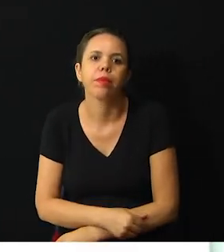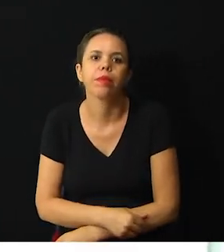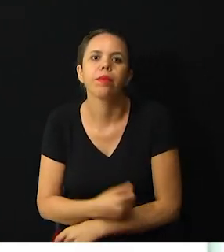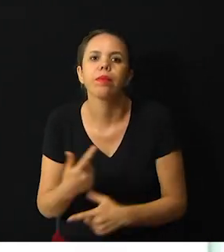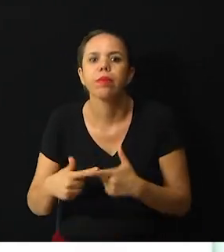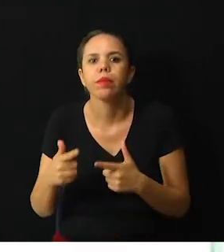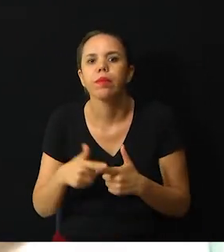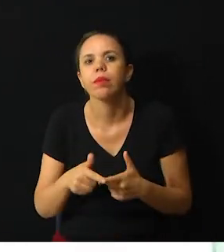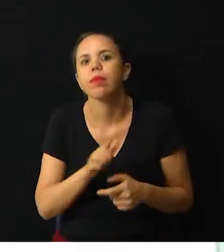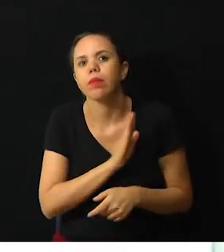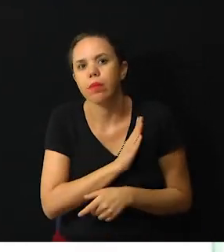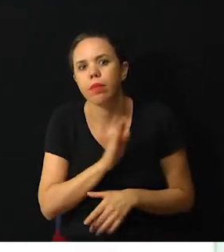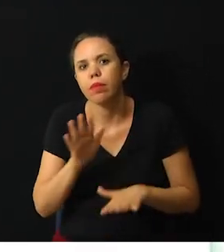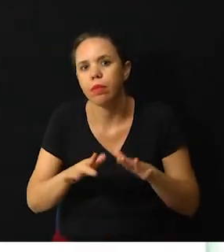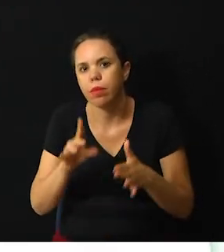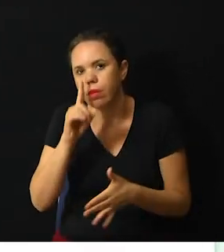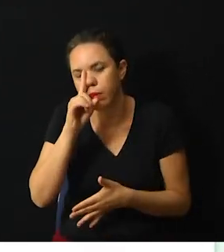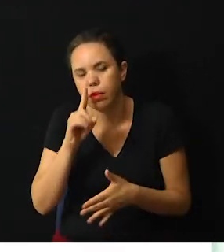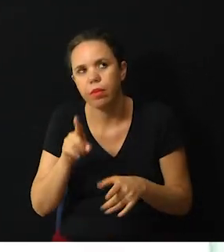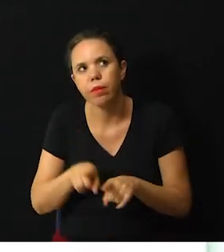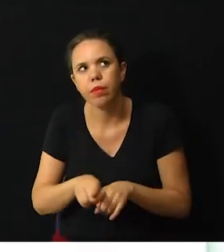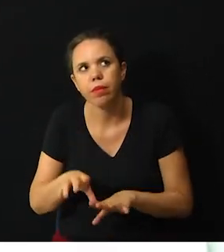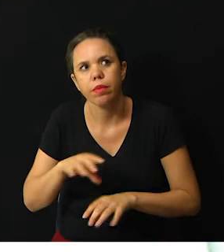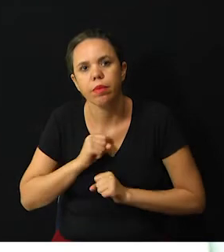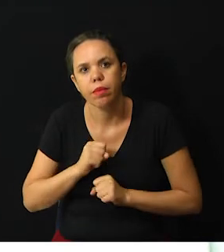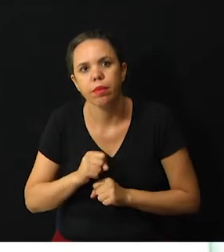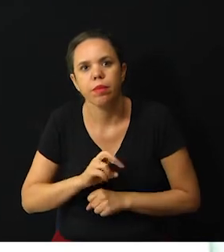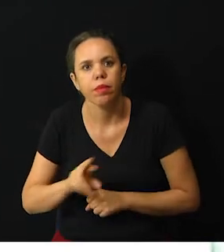questão vascular, que realmente é um fator de risco